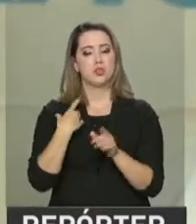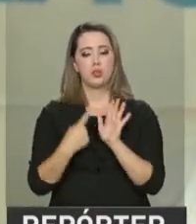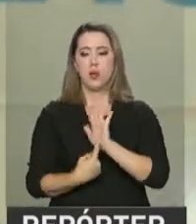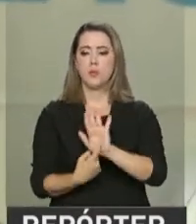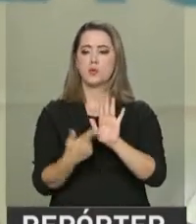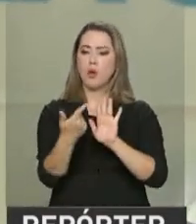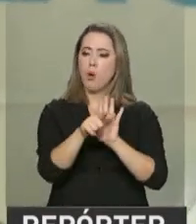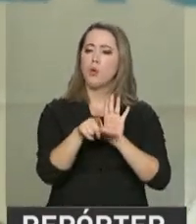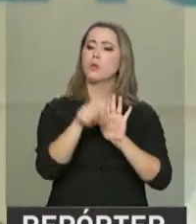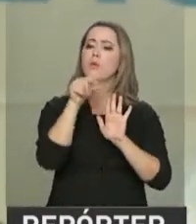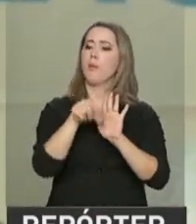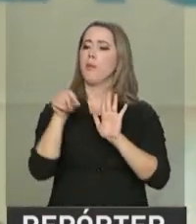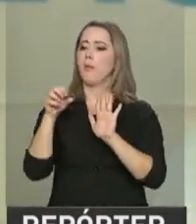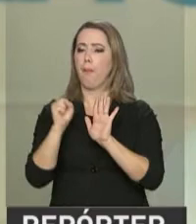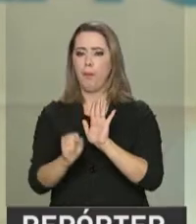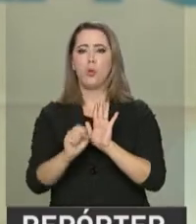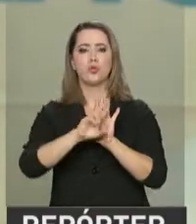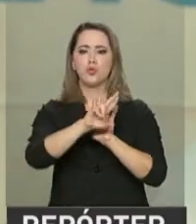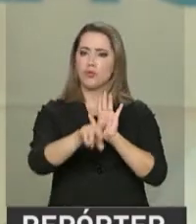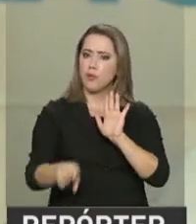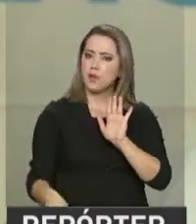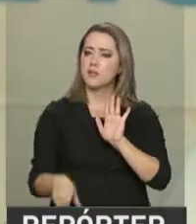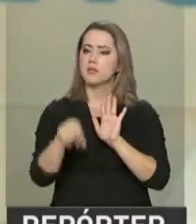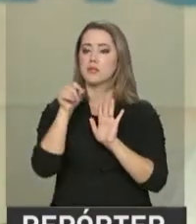possibilidades além do futebol